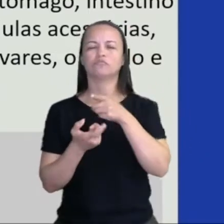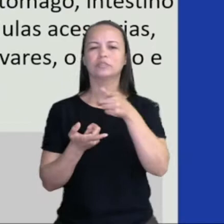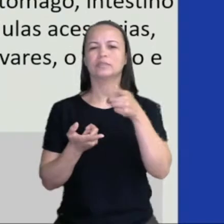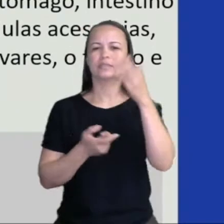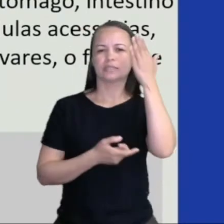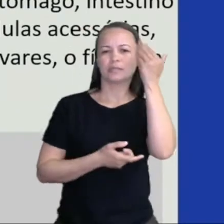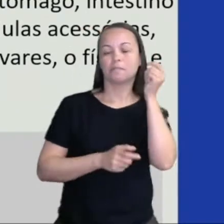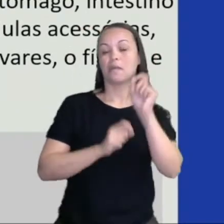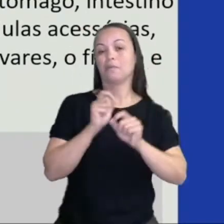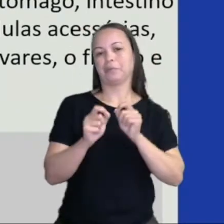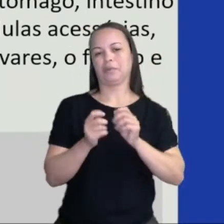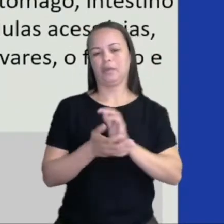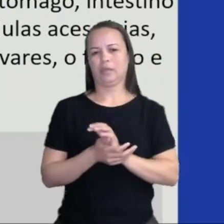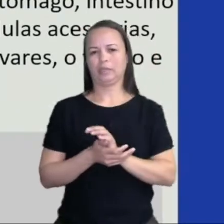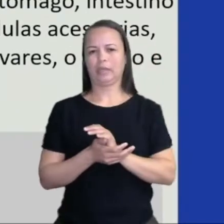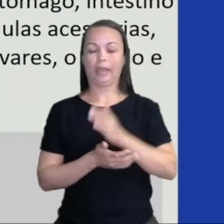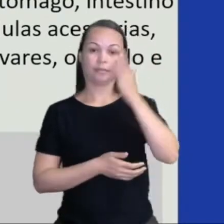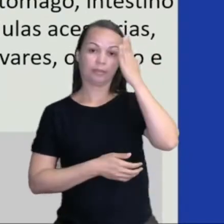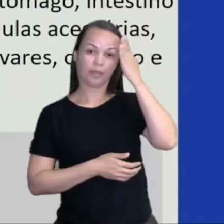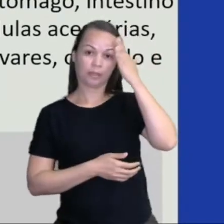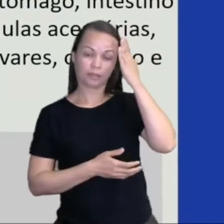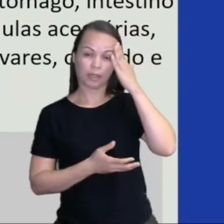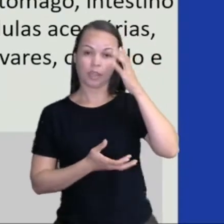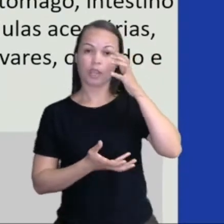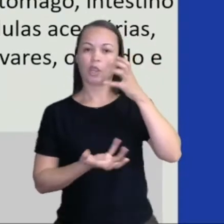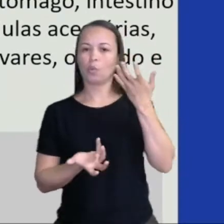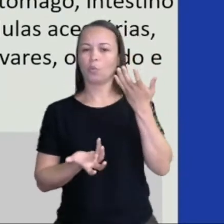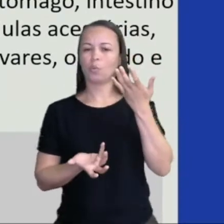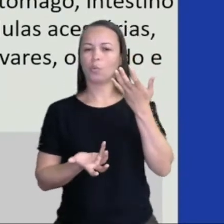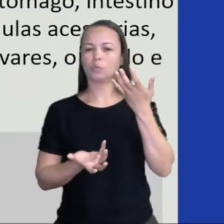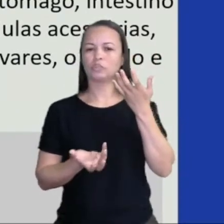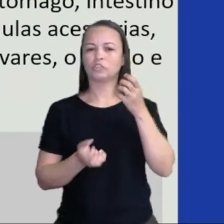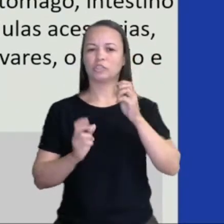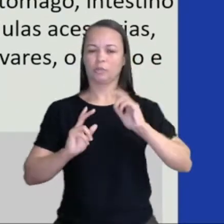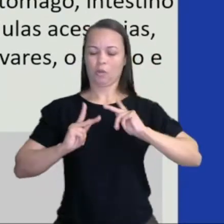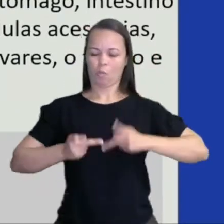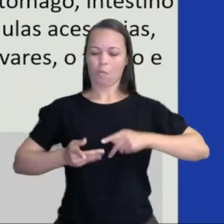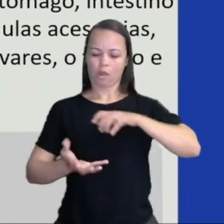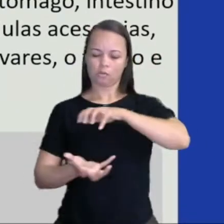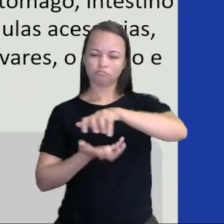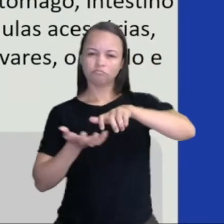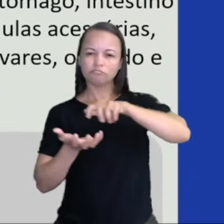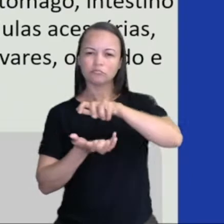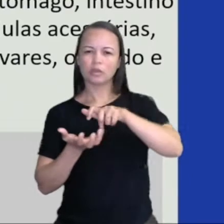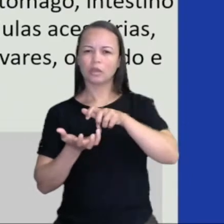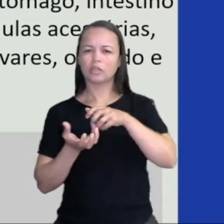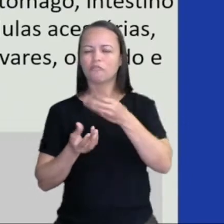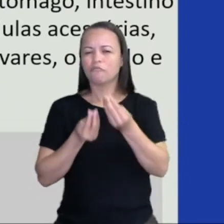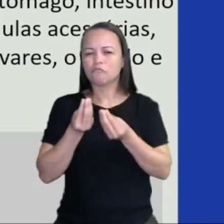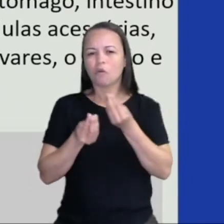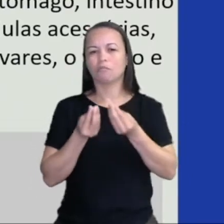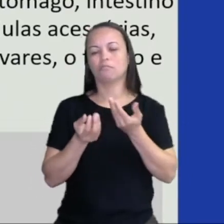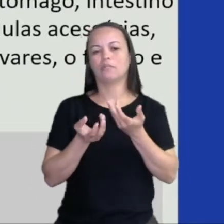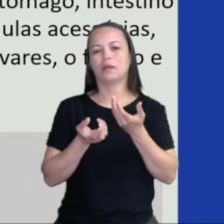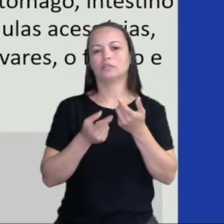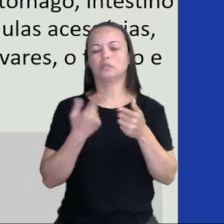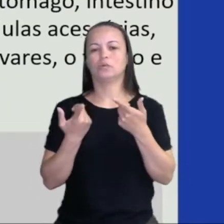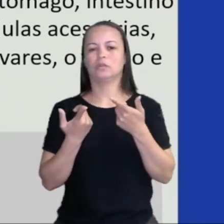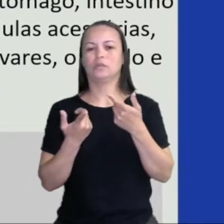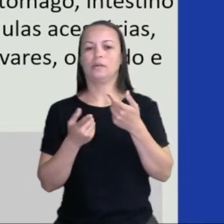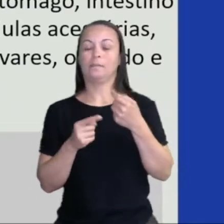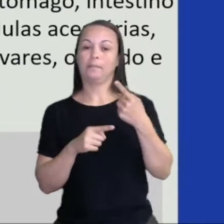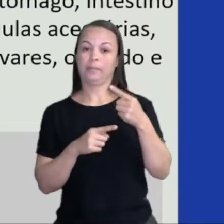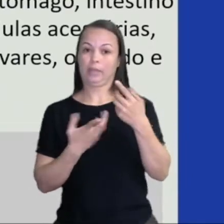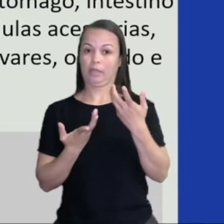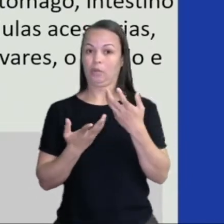saber? Seria nada mais nada menos compreender o sistema digestório humano e o formato é